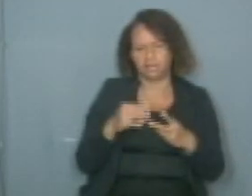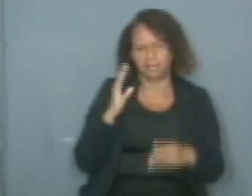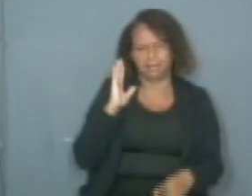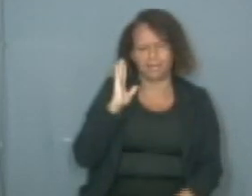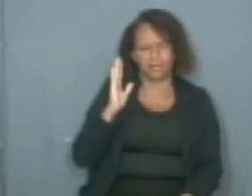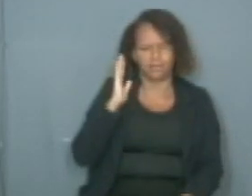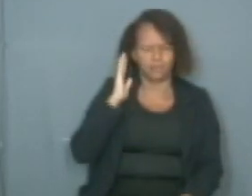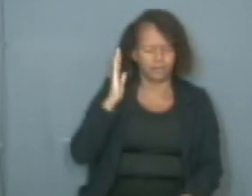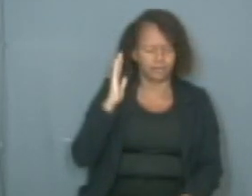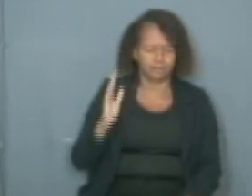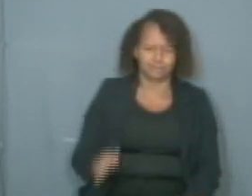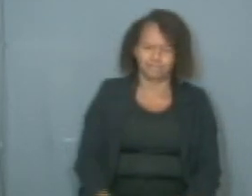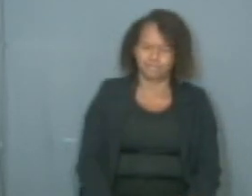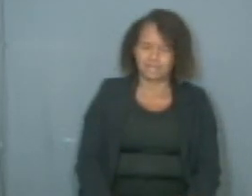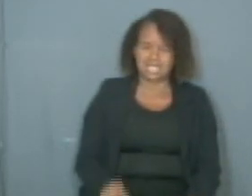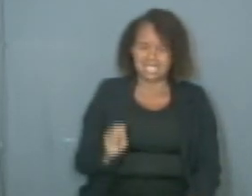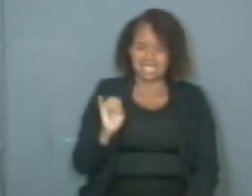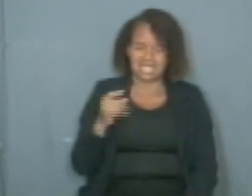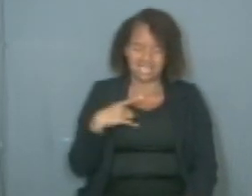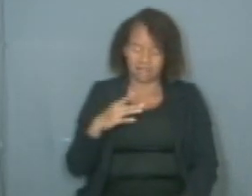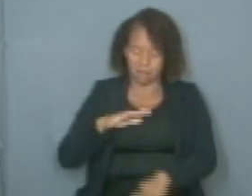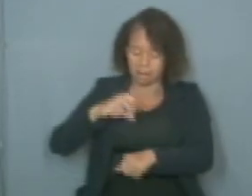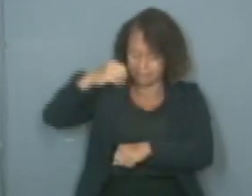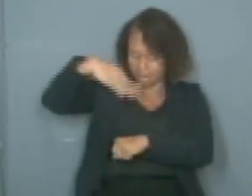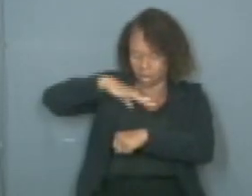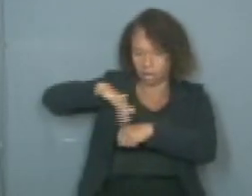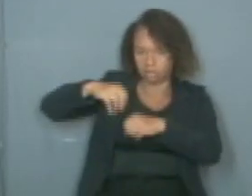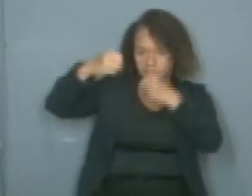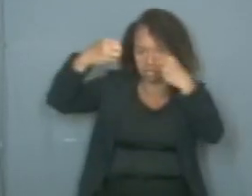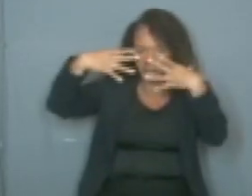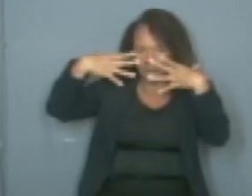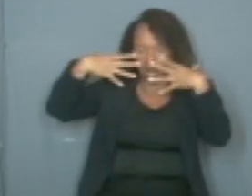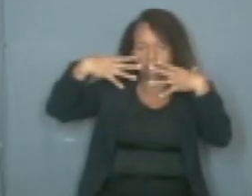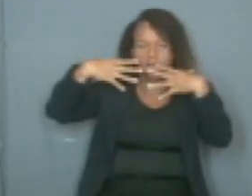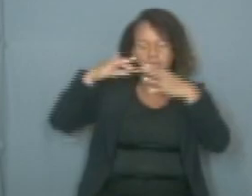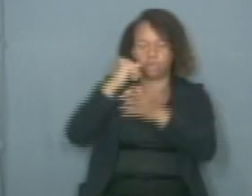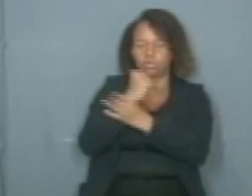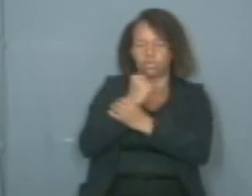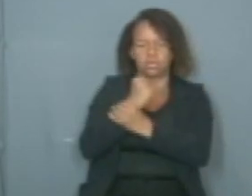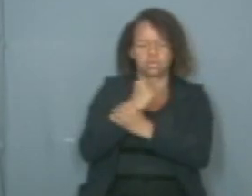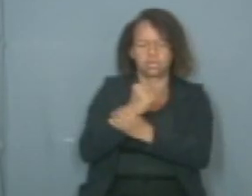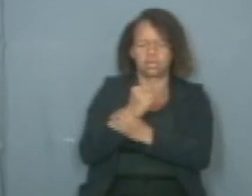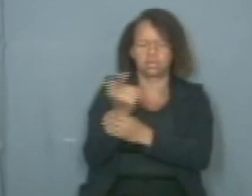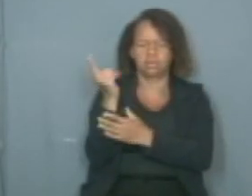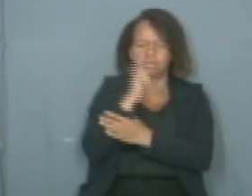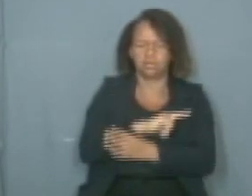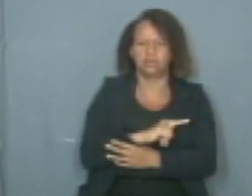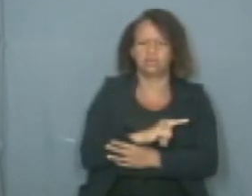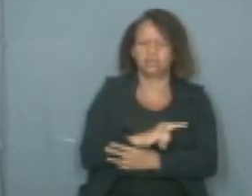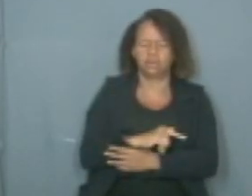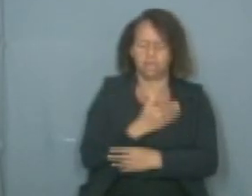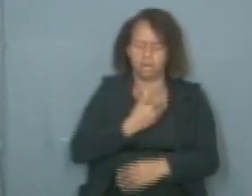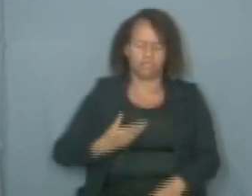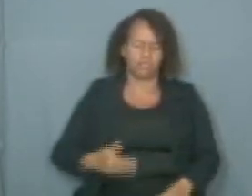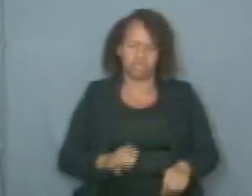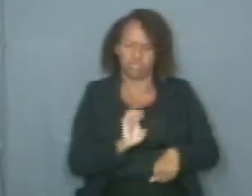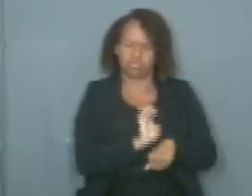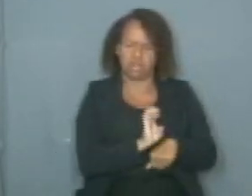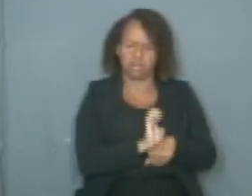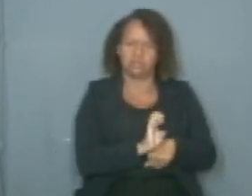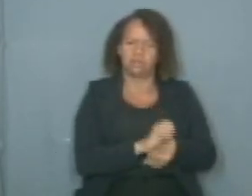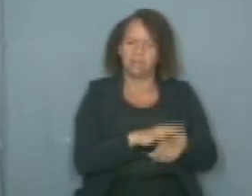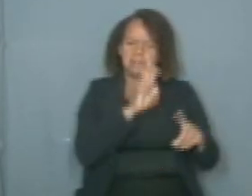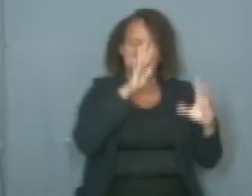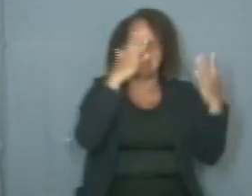burrice. Porque se ele tem um parque bem iluminado e bem monitorado, seguro, quem ganha os louros não é o governo do Estado. Quem ganha